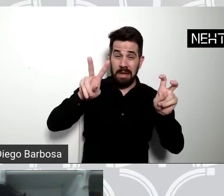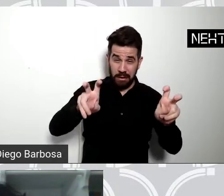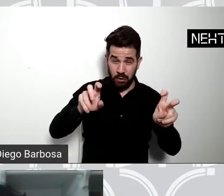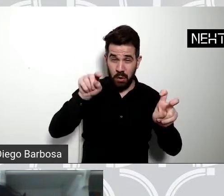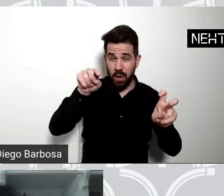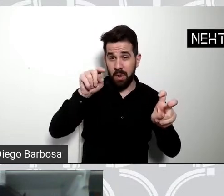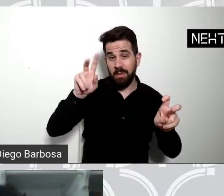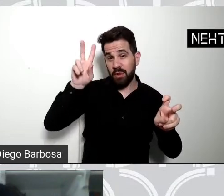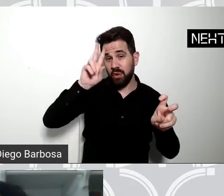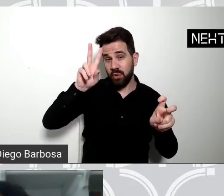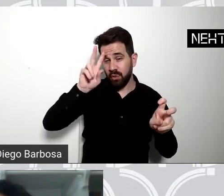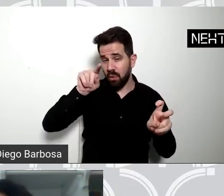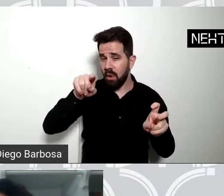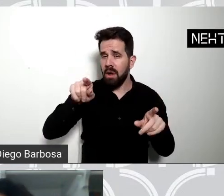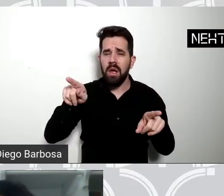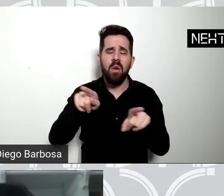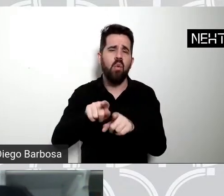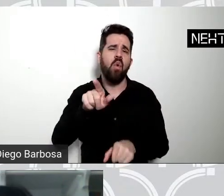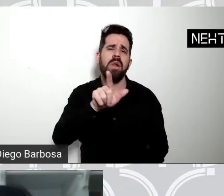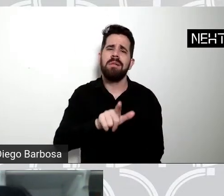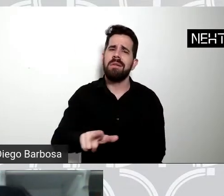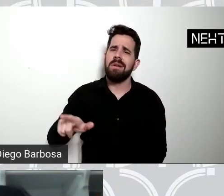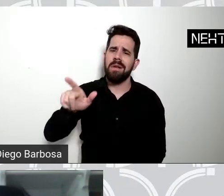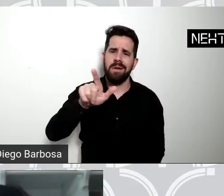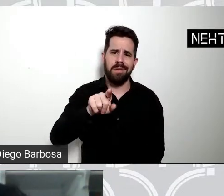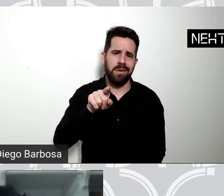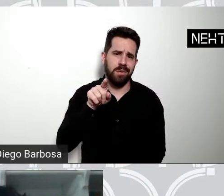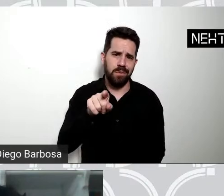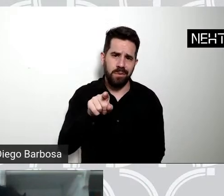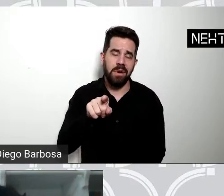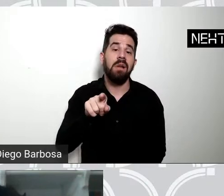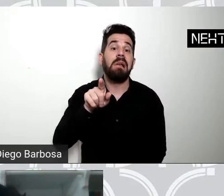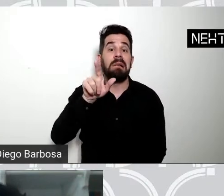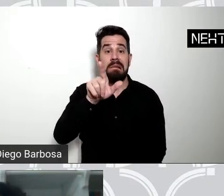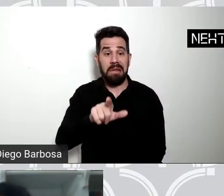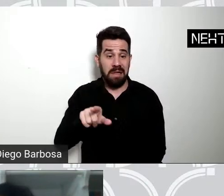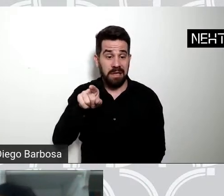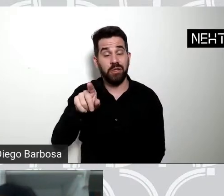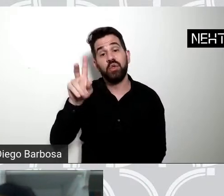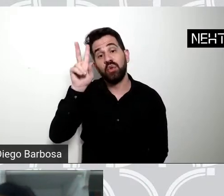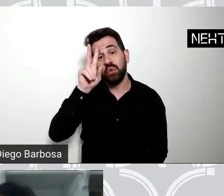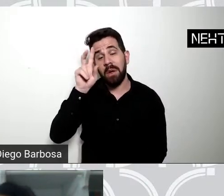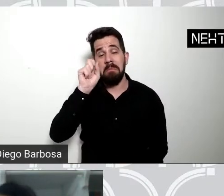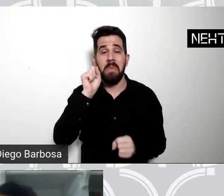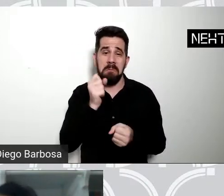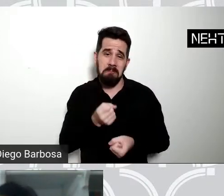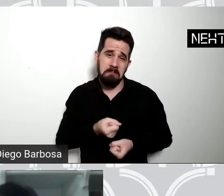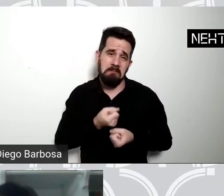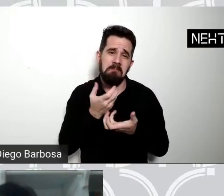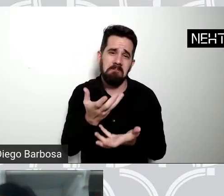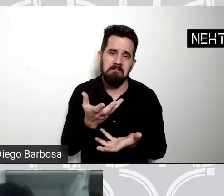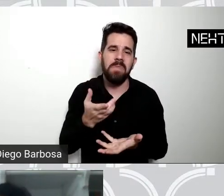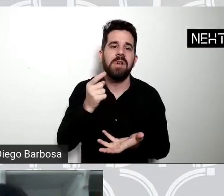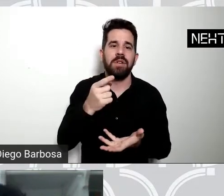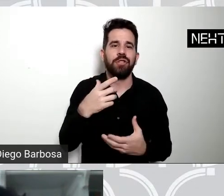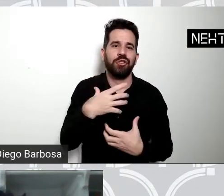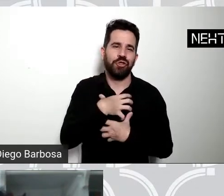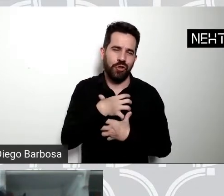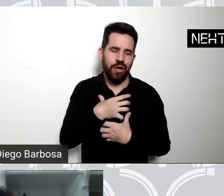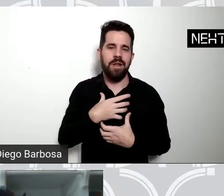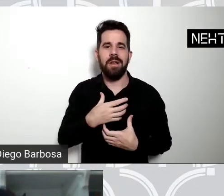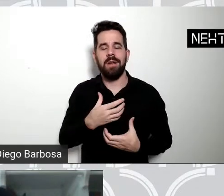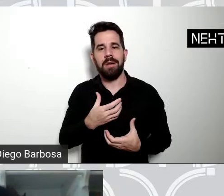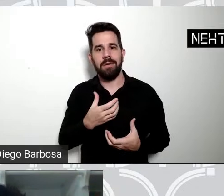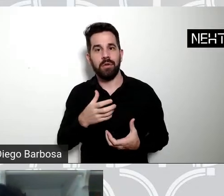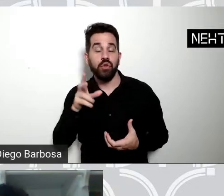se servir das formas literárias para ajudá-la em sua composição, né? E ele